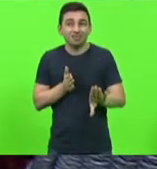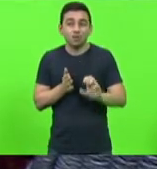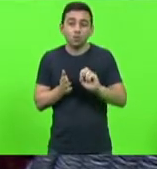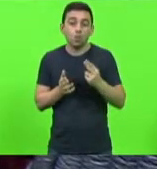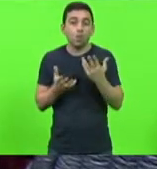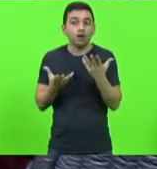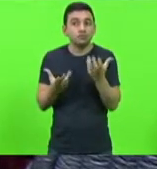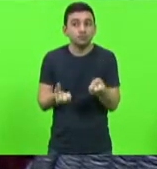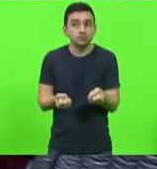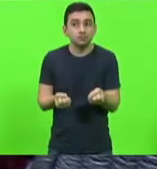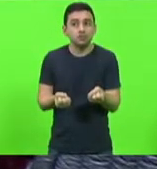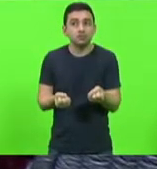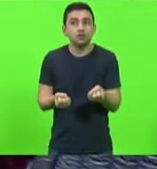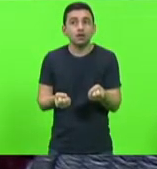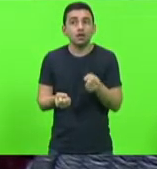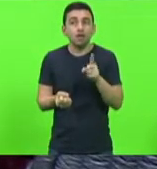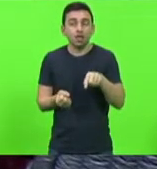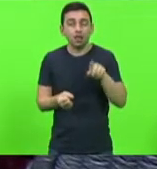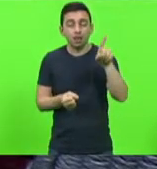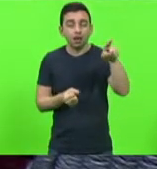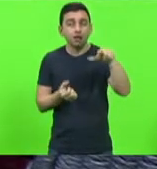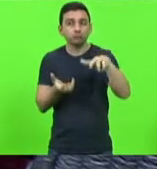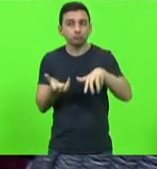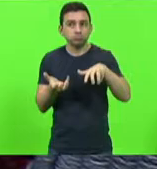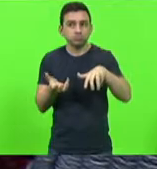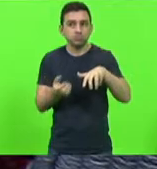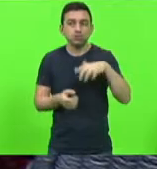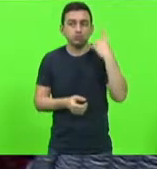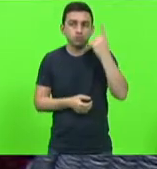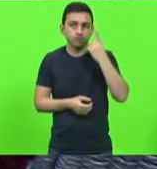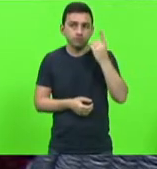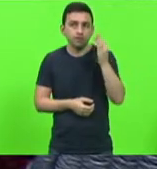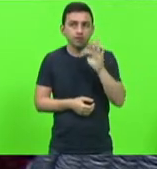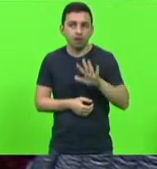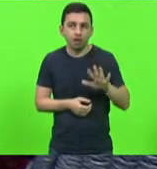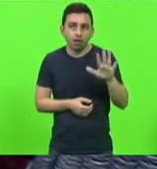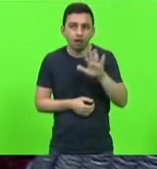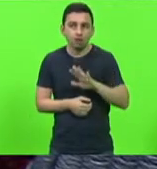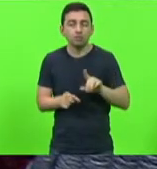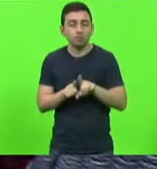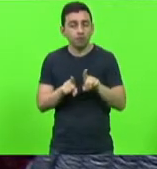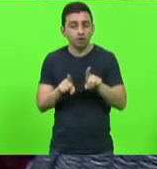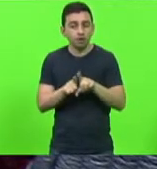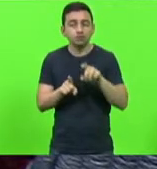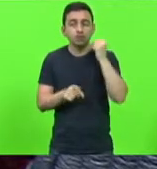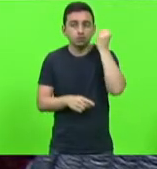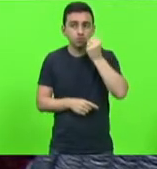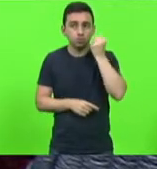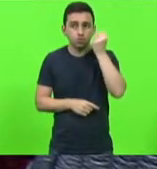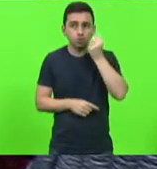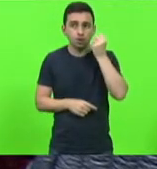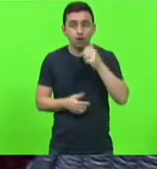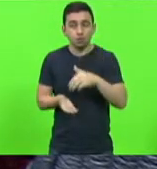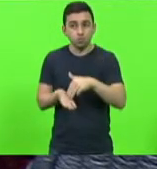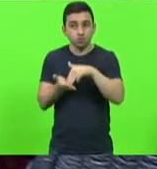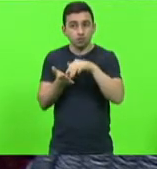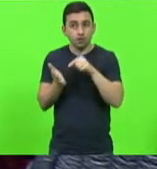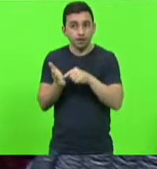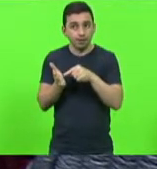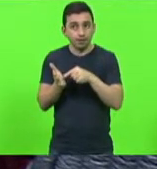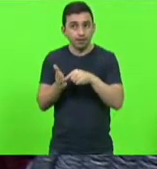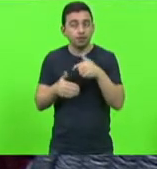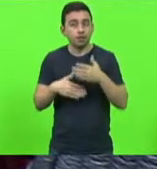aprova é o Congresso Nacional, os deputados federais e os senadores. A moção encaminhada,